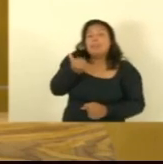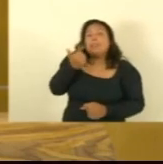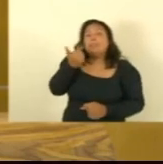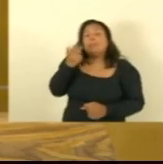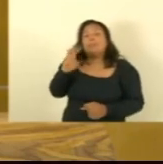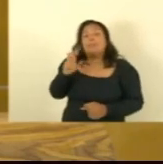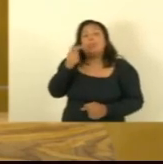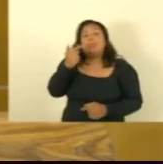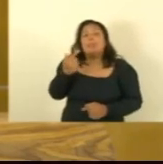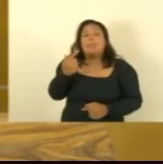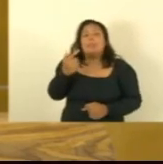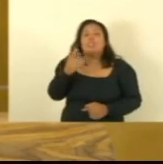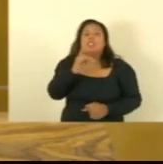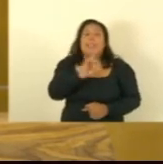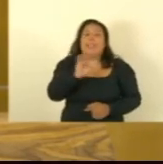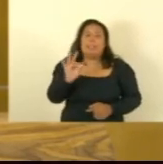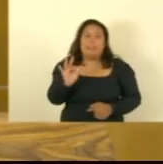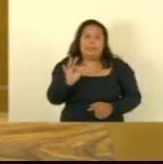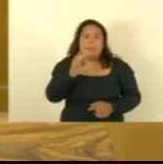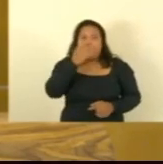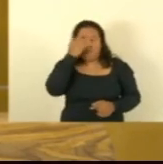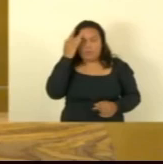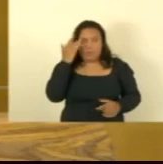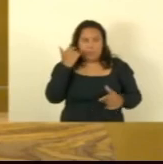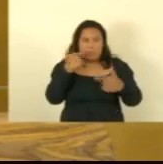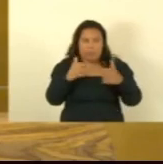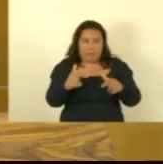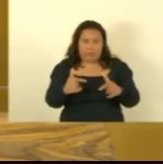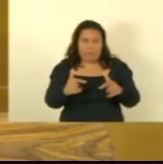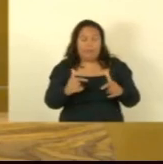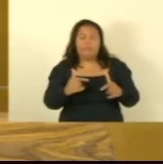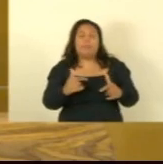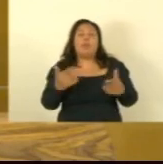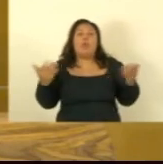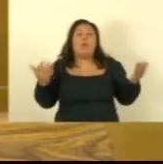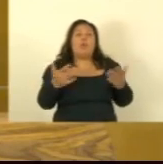1.657 DTs. Nós temos aqui um total de